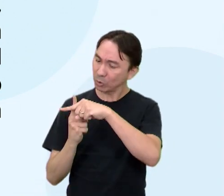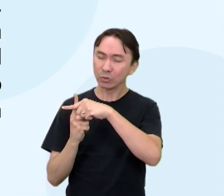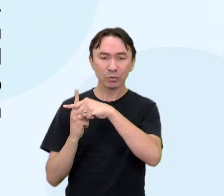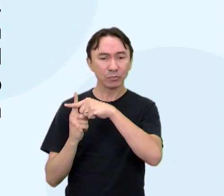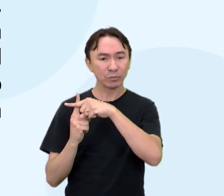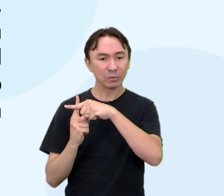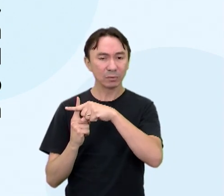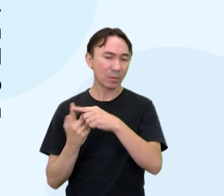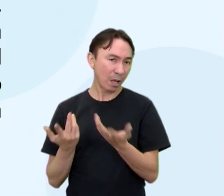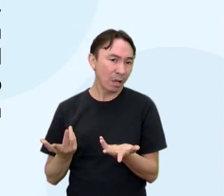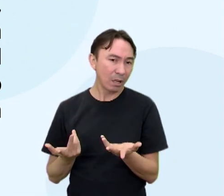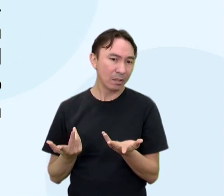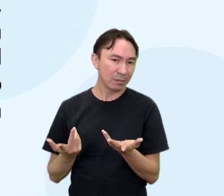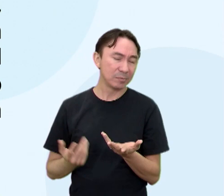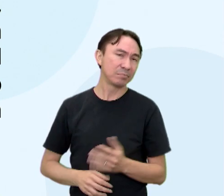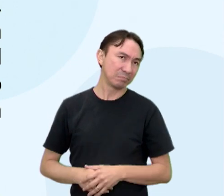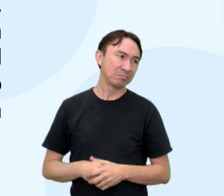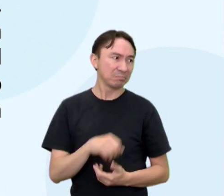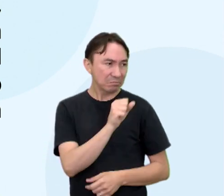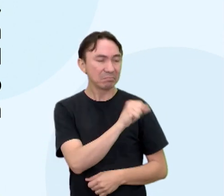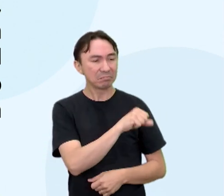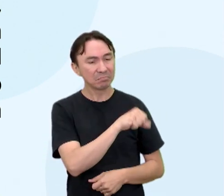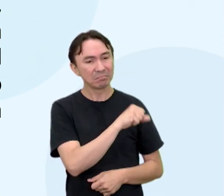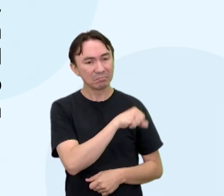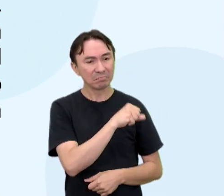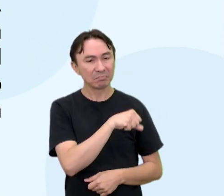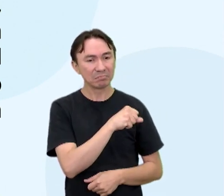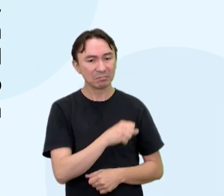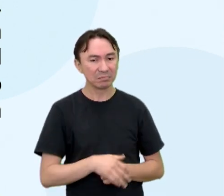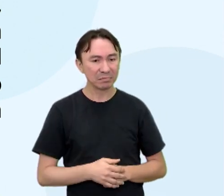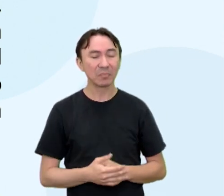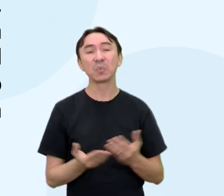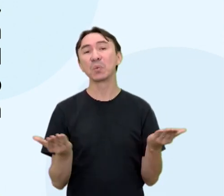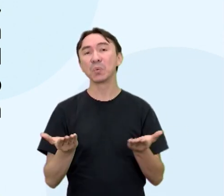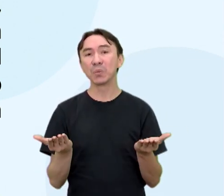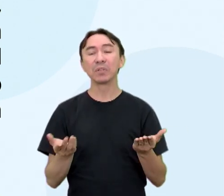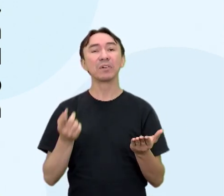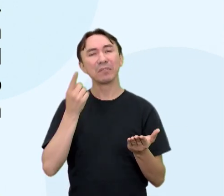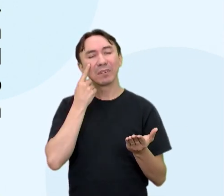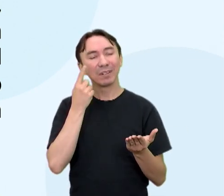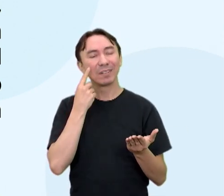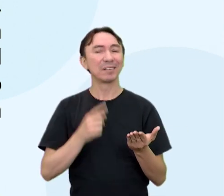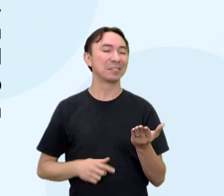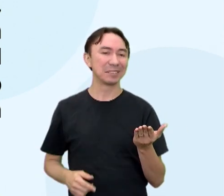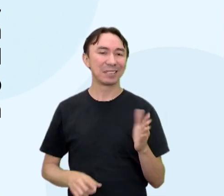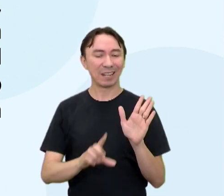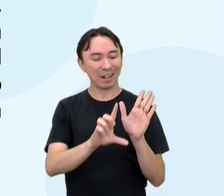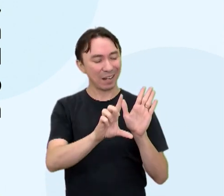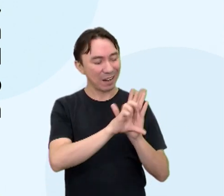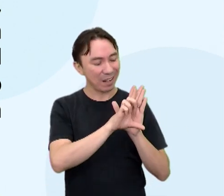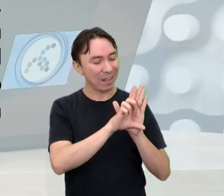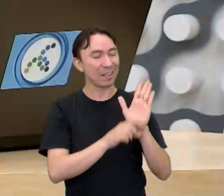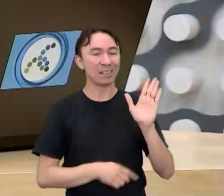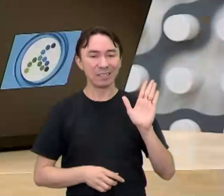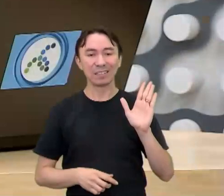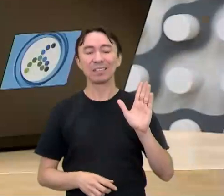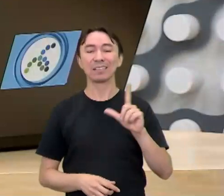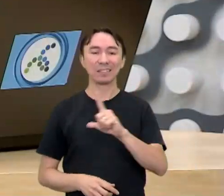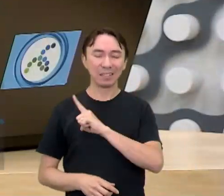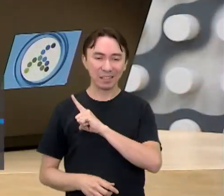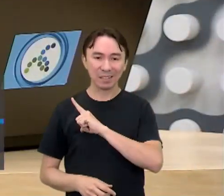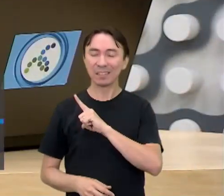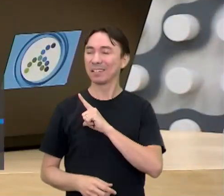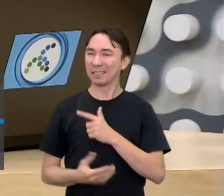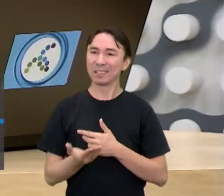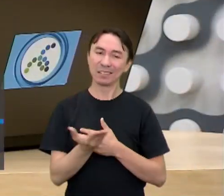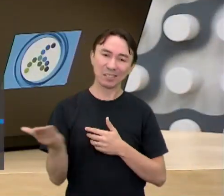Assim, atualmente tem que checar a legislação, né? Tem aqueles jovens aprendizes, essas coisas,